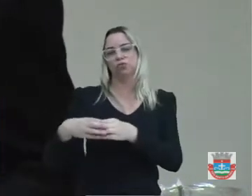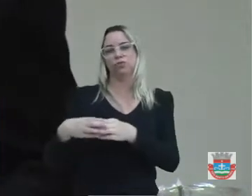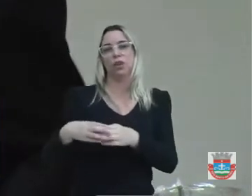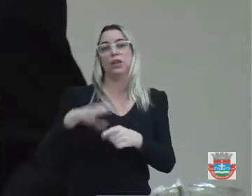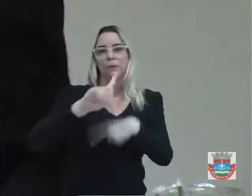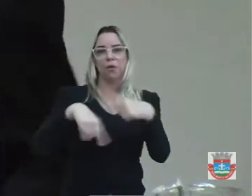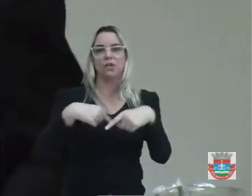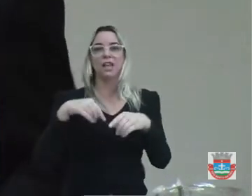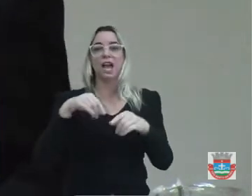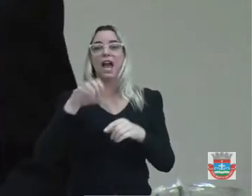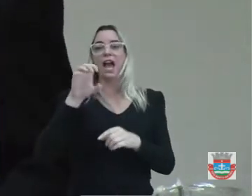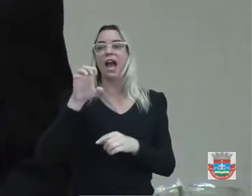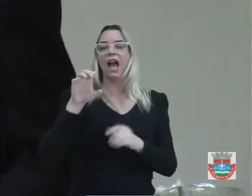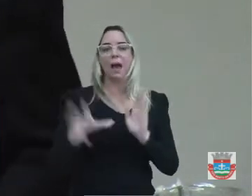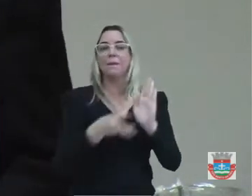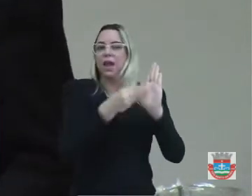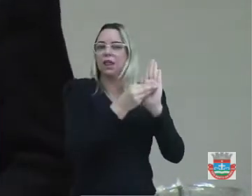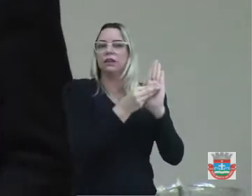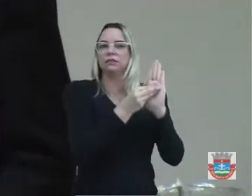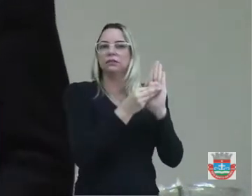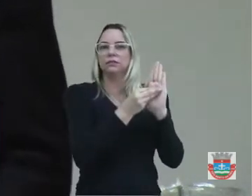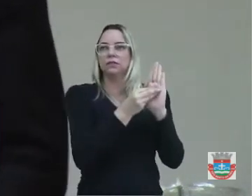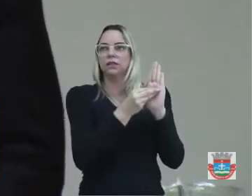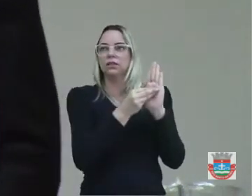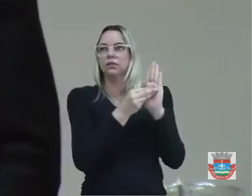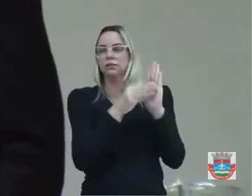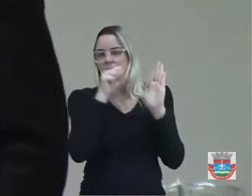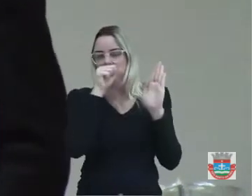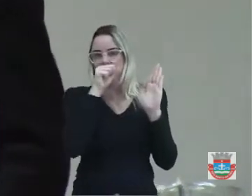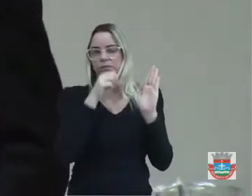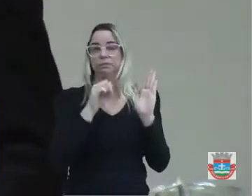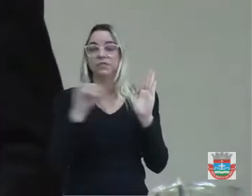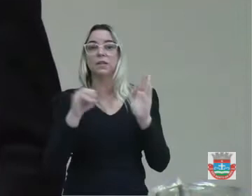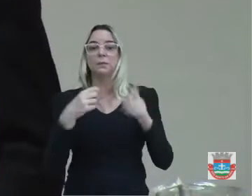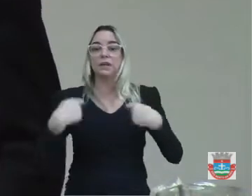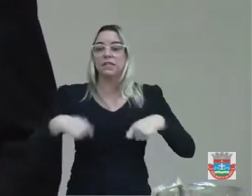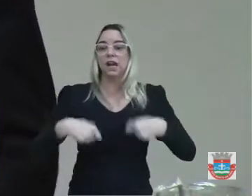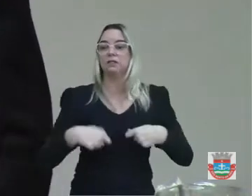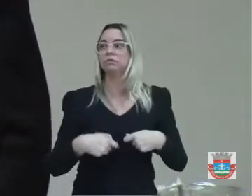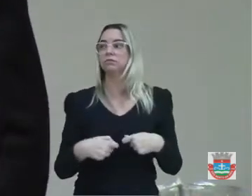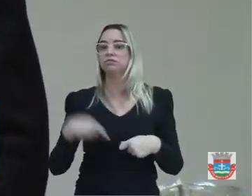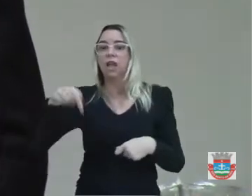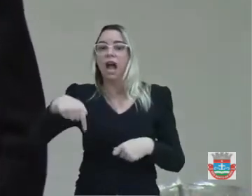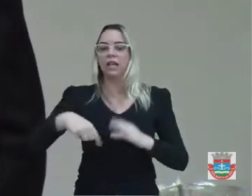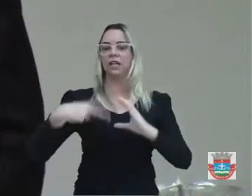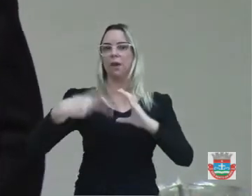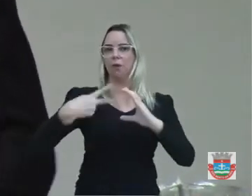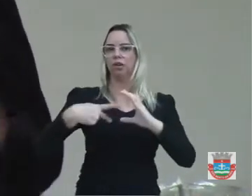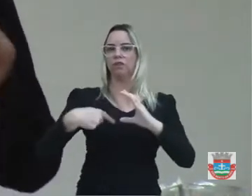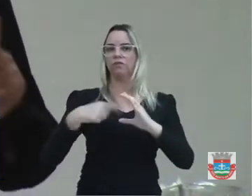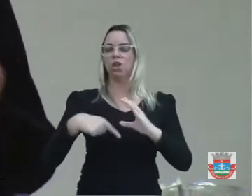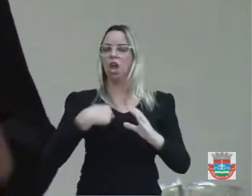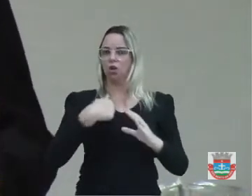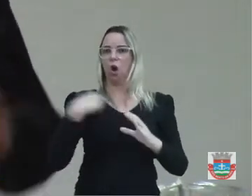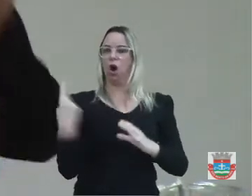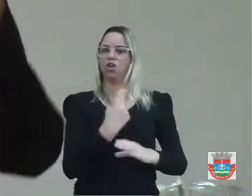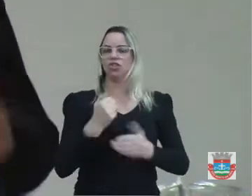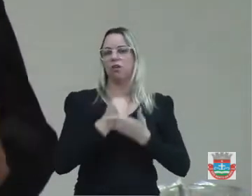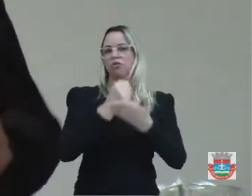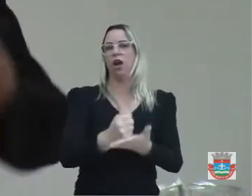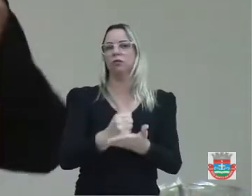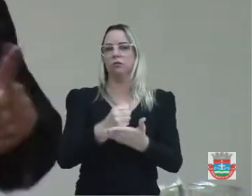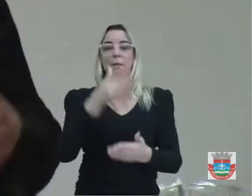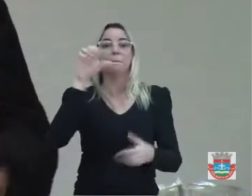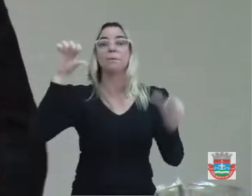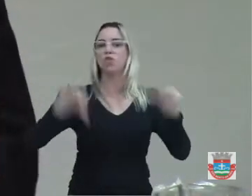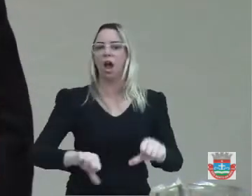forem necessárias, Ana. Se reunir, fazemos as emendas que forem necessárias e contar com o apoio dessa casa para não prejudicar o professor, que depois que